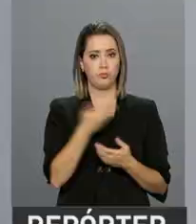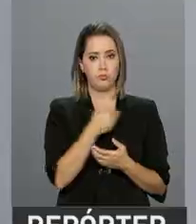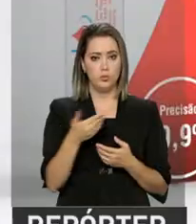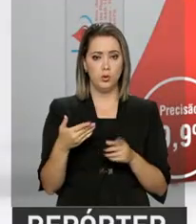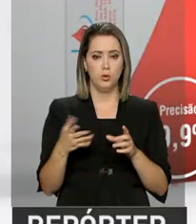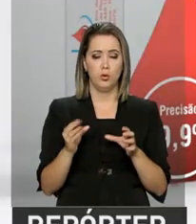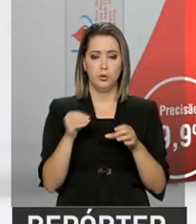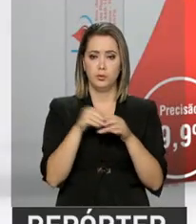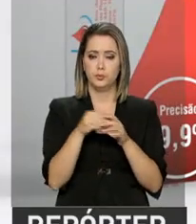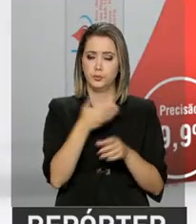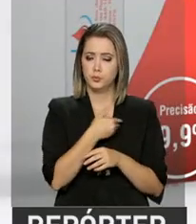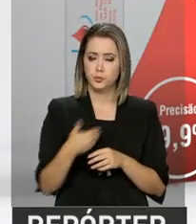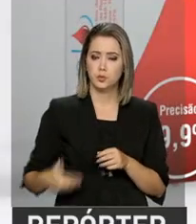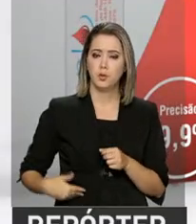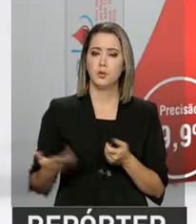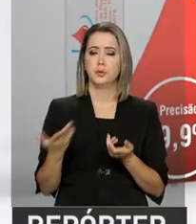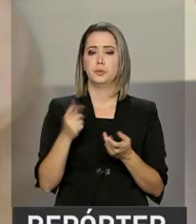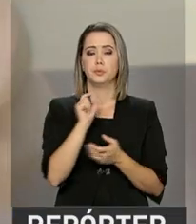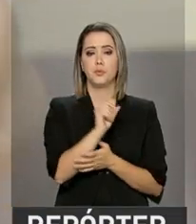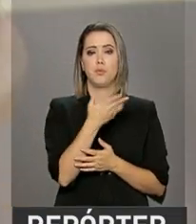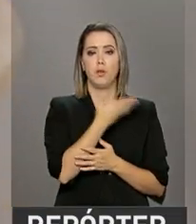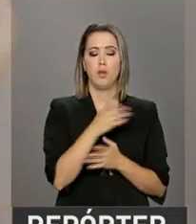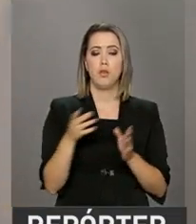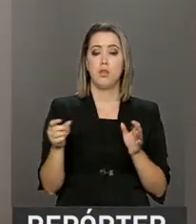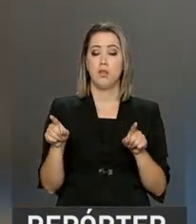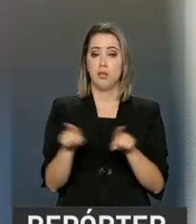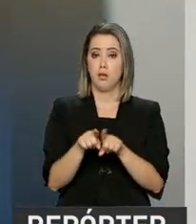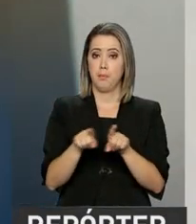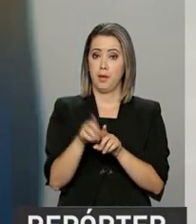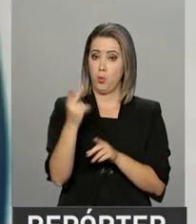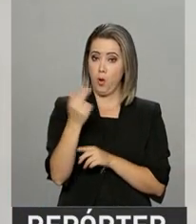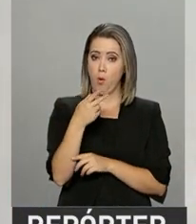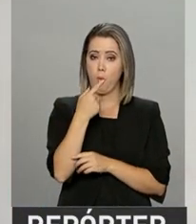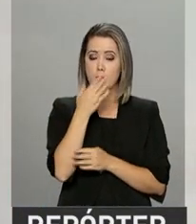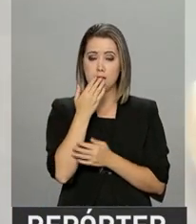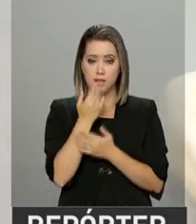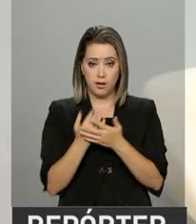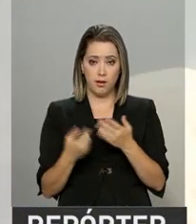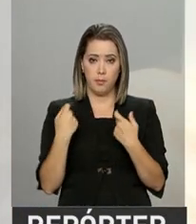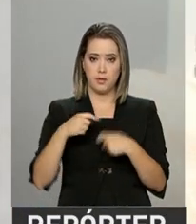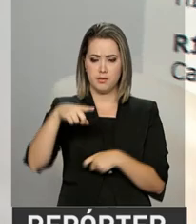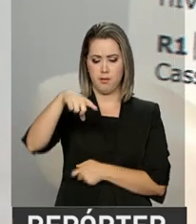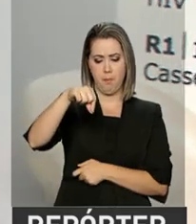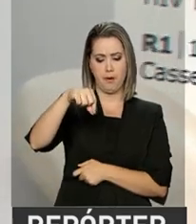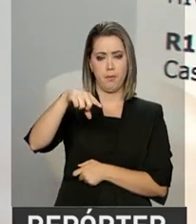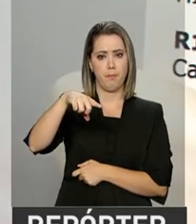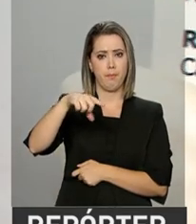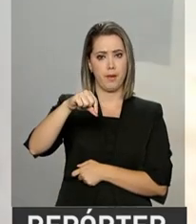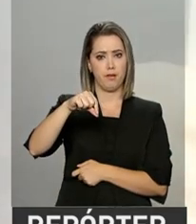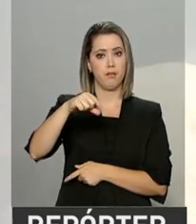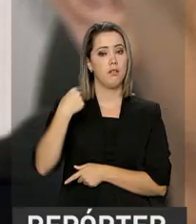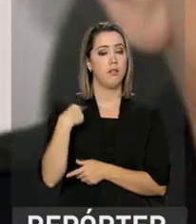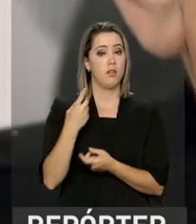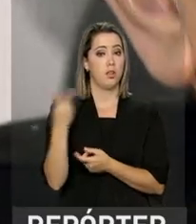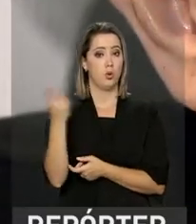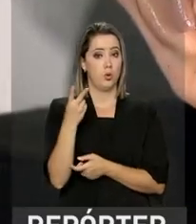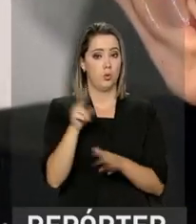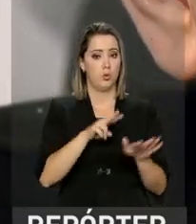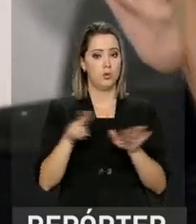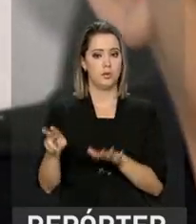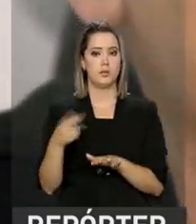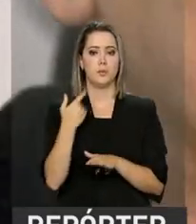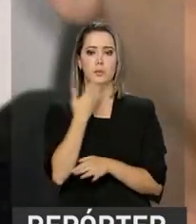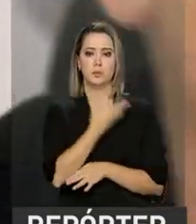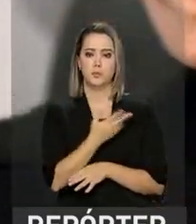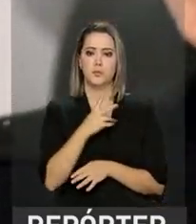do teste o novo teste também funciona com a coleta de gotas de sangue e deve chegar ao mercado em duas semanas este